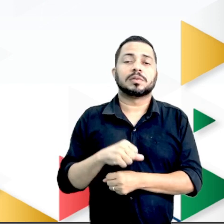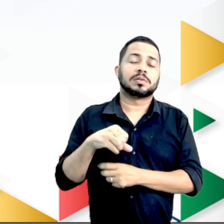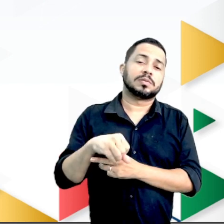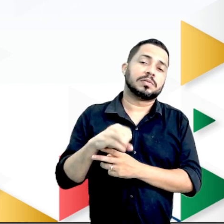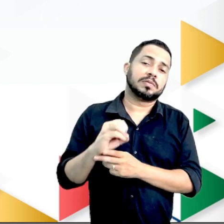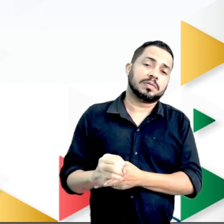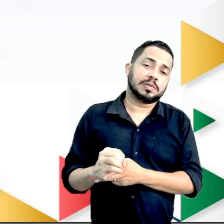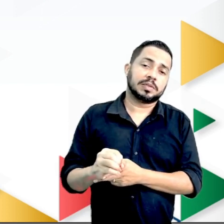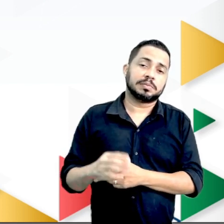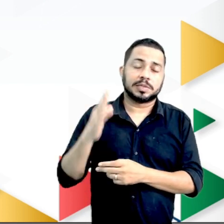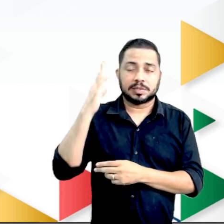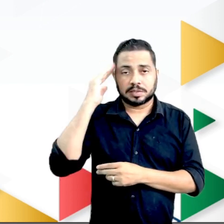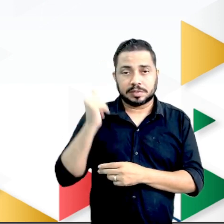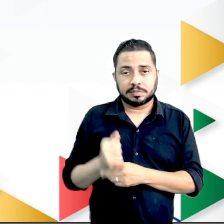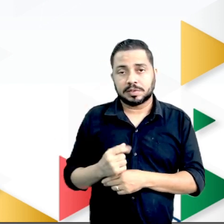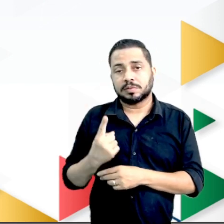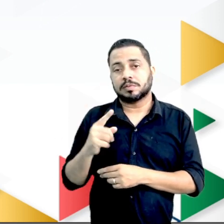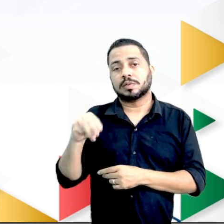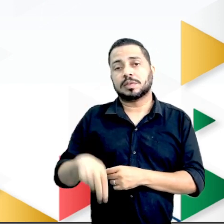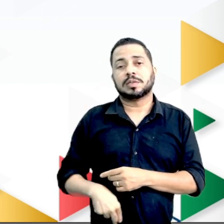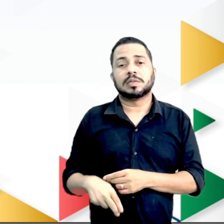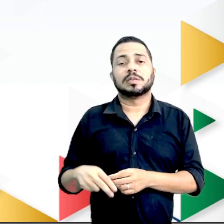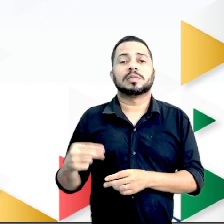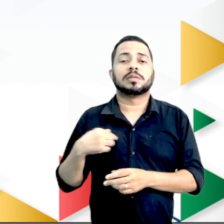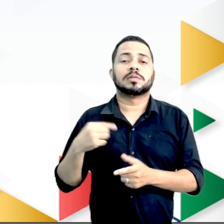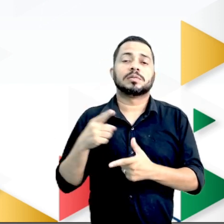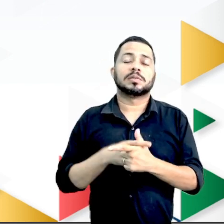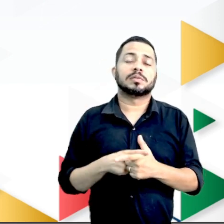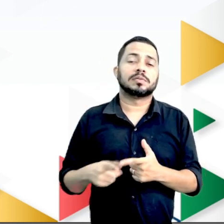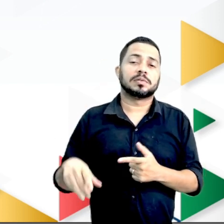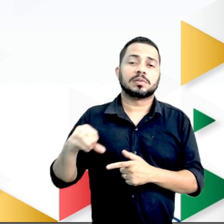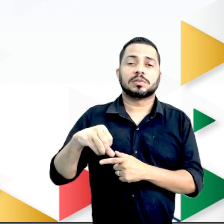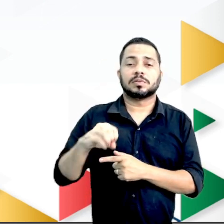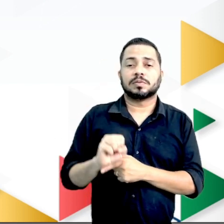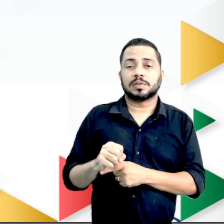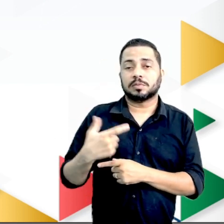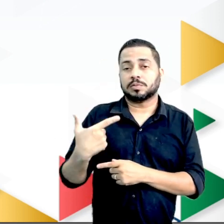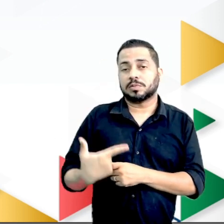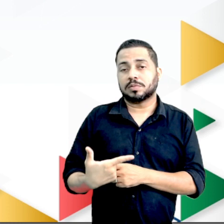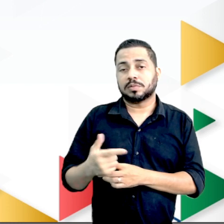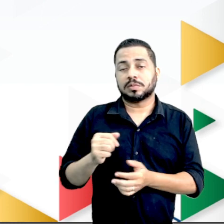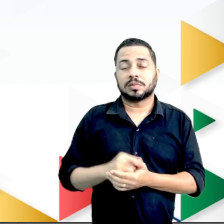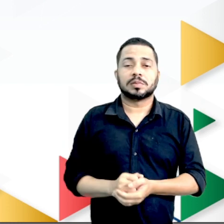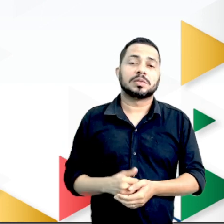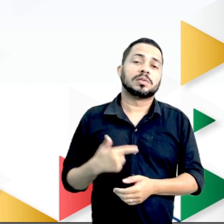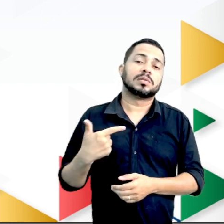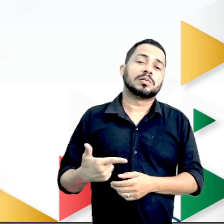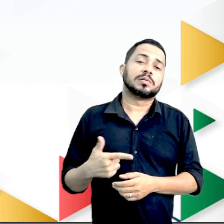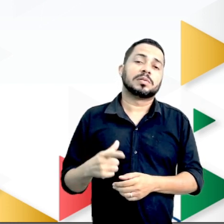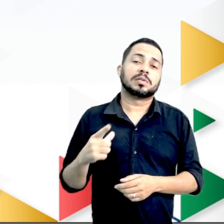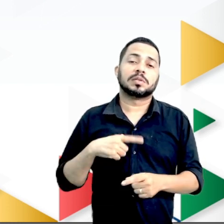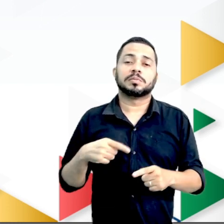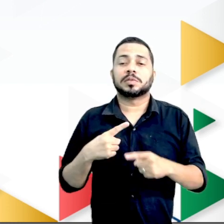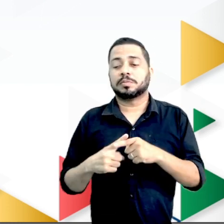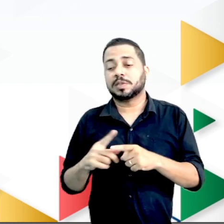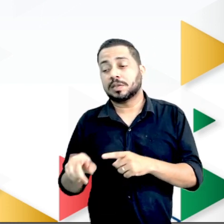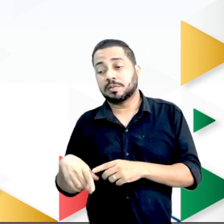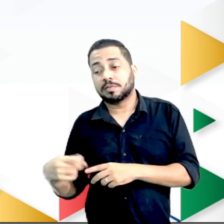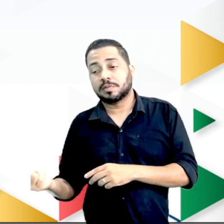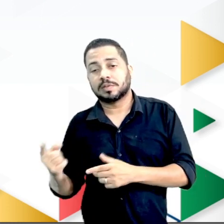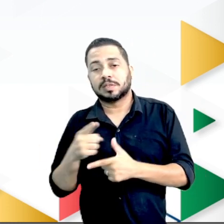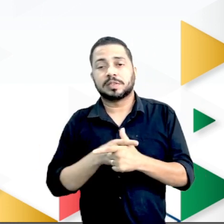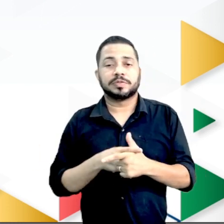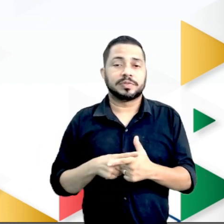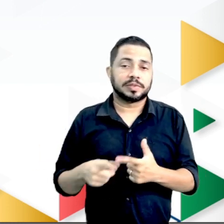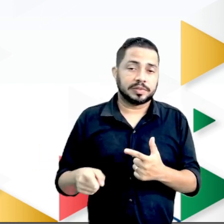então, para saber um N apenas, eu vou dividir esse 90 por 2. Esse 2 estava multiplicando, passa para o outro lado,